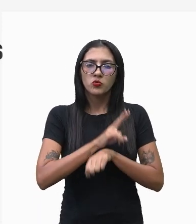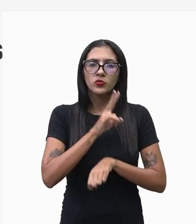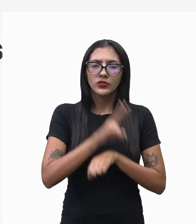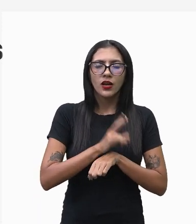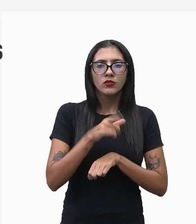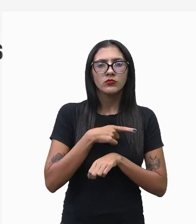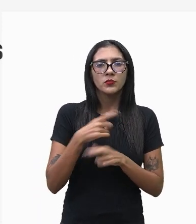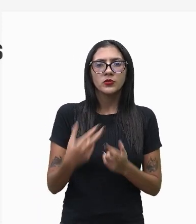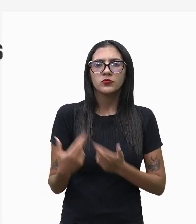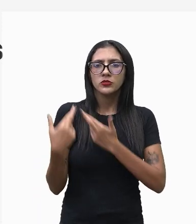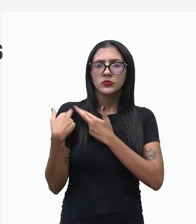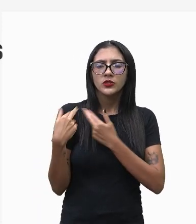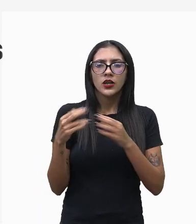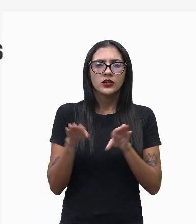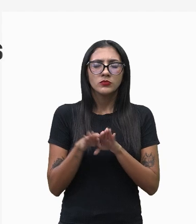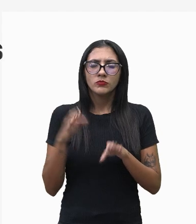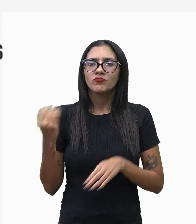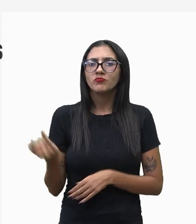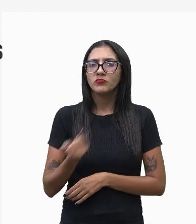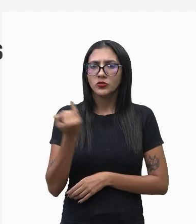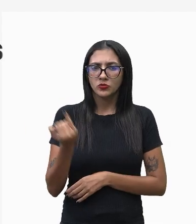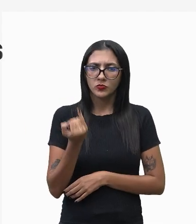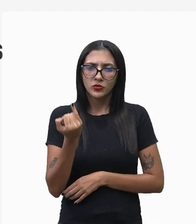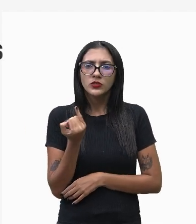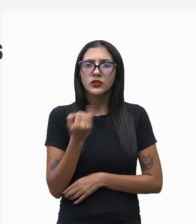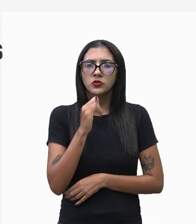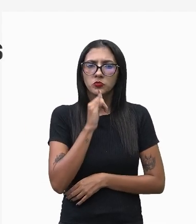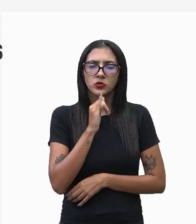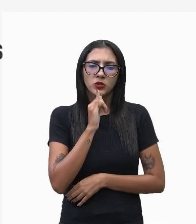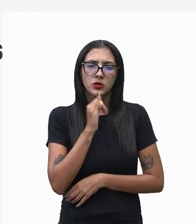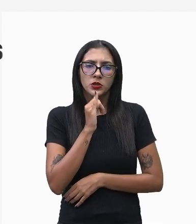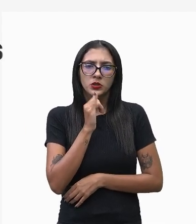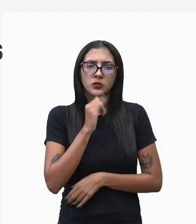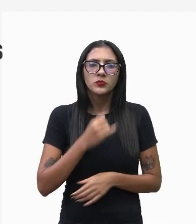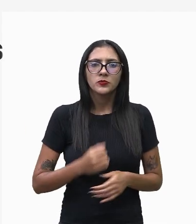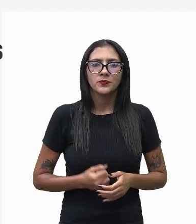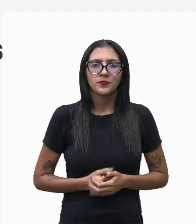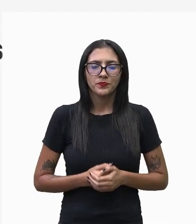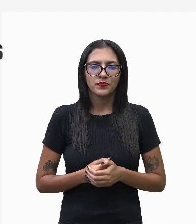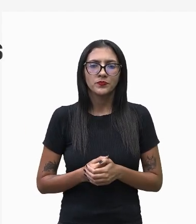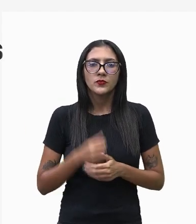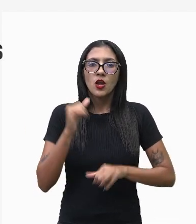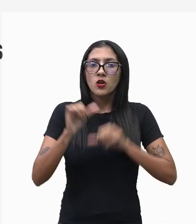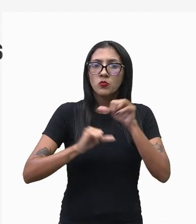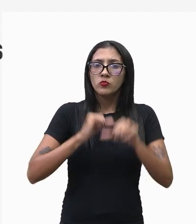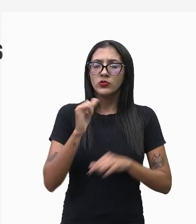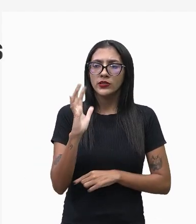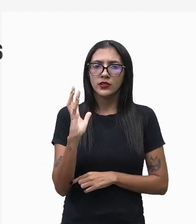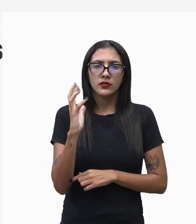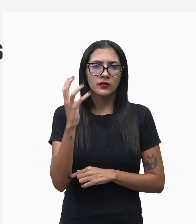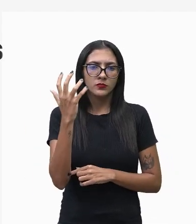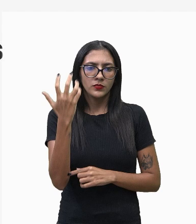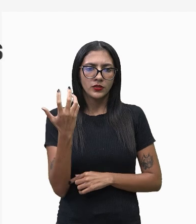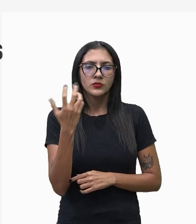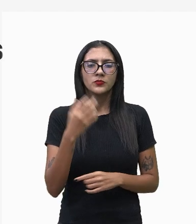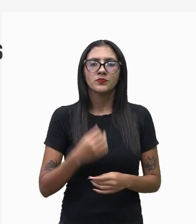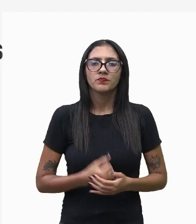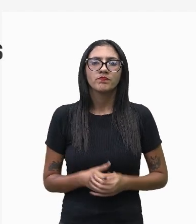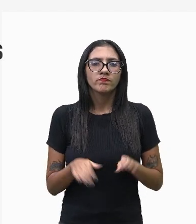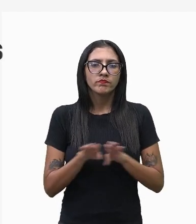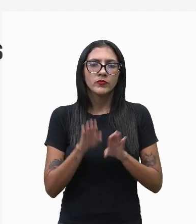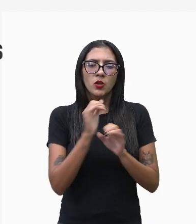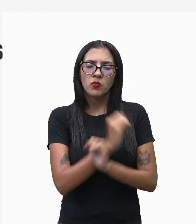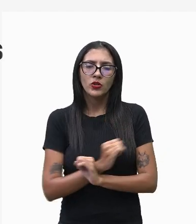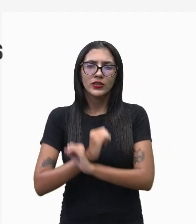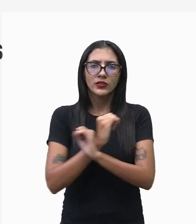desempenham papéis muito importantes na mitigação dos efeitos, não só das mudanças climáticas, mas também na proteção